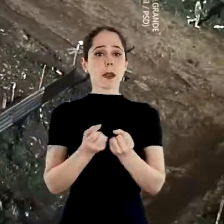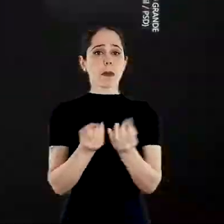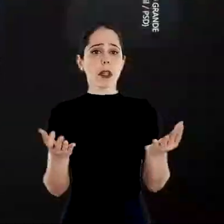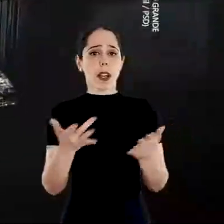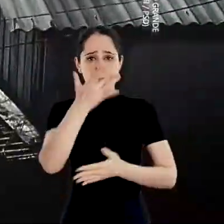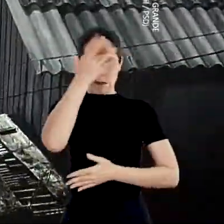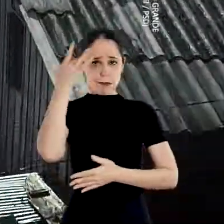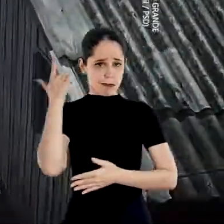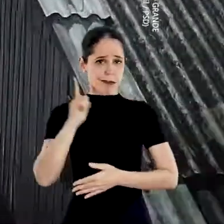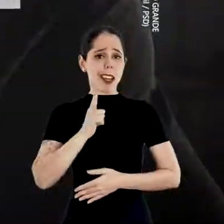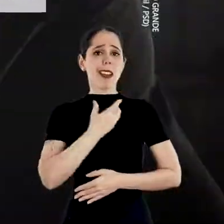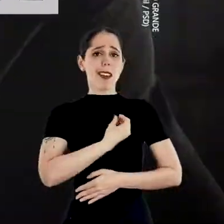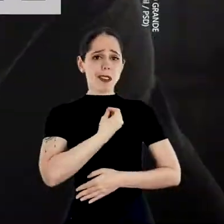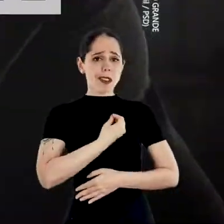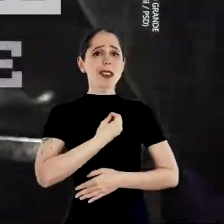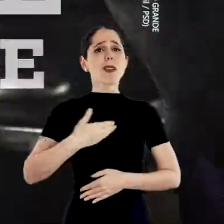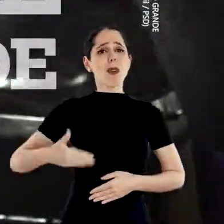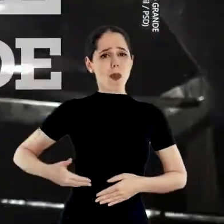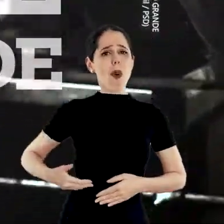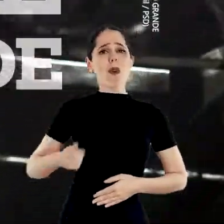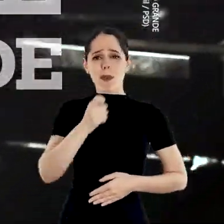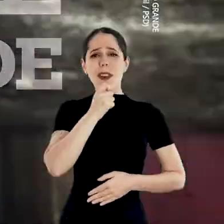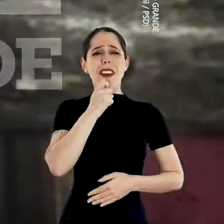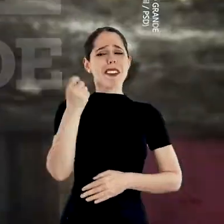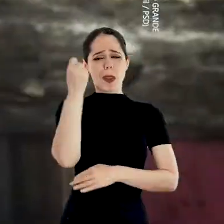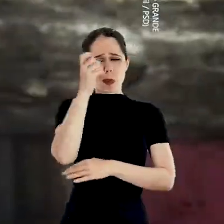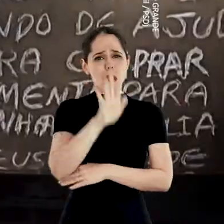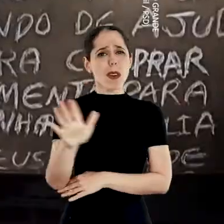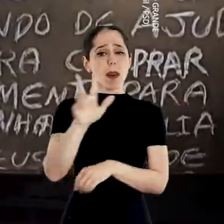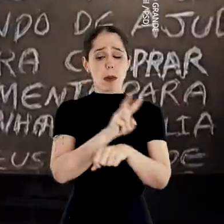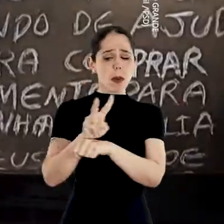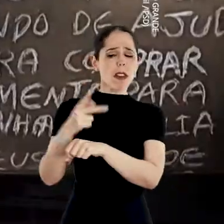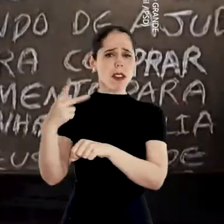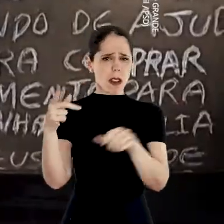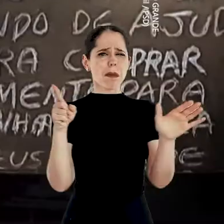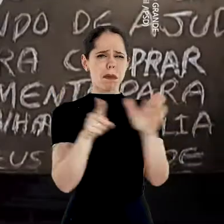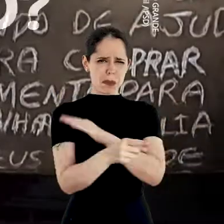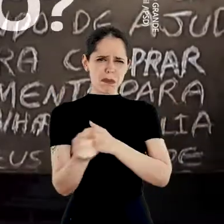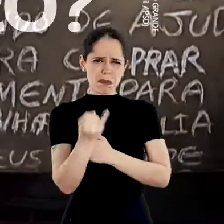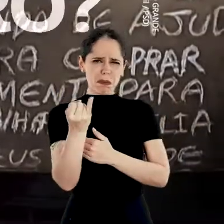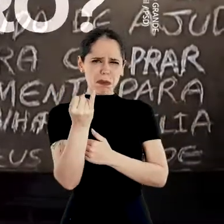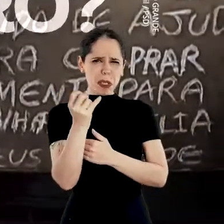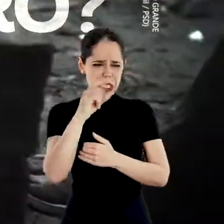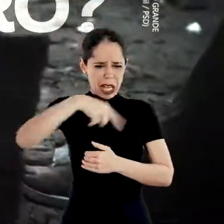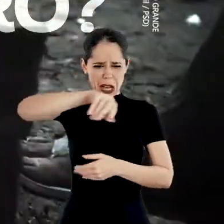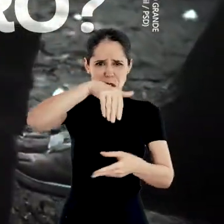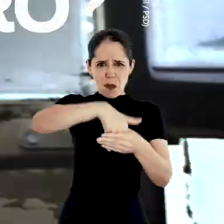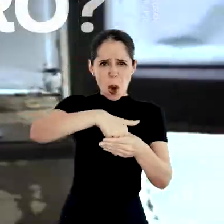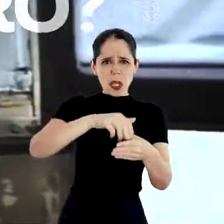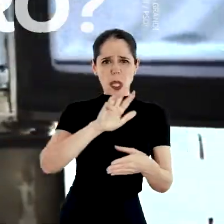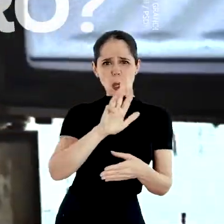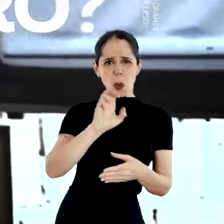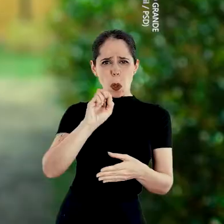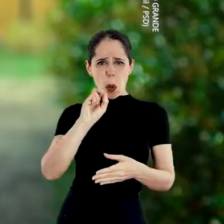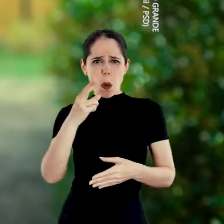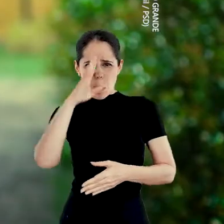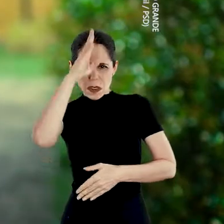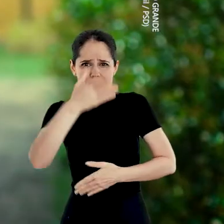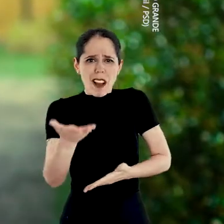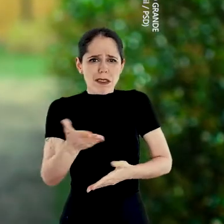milhares de pessoas ainda passam fome aqui no Rio Grande para cuidar delas importa-se votam Lula ou bolsonaro